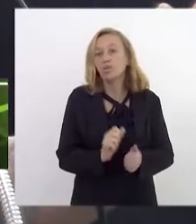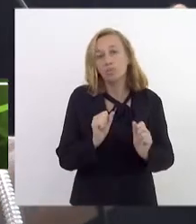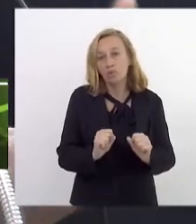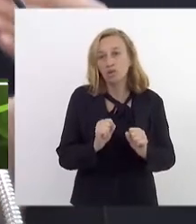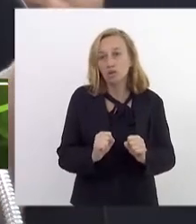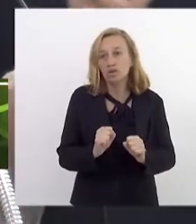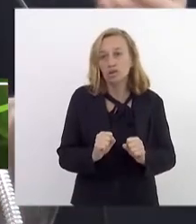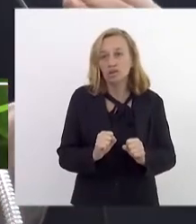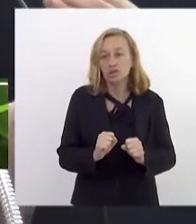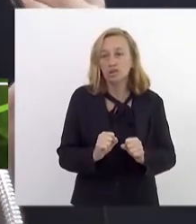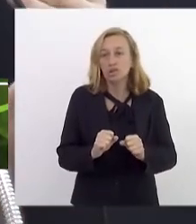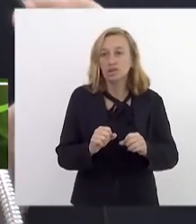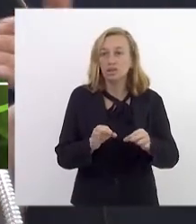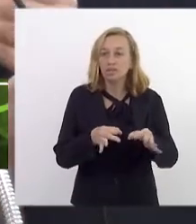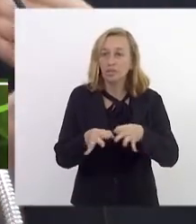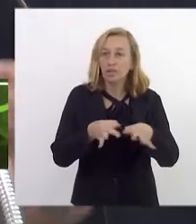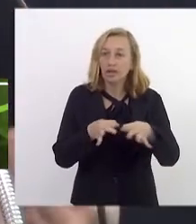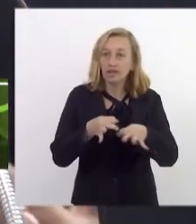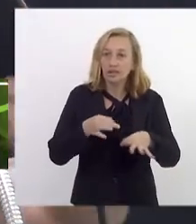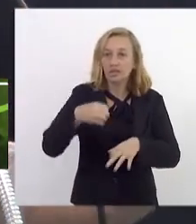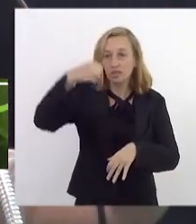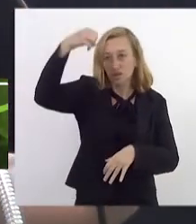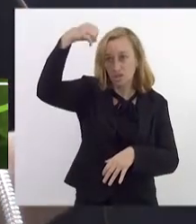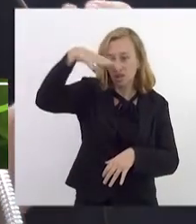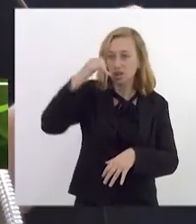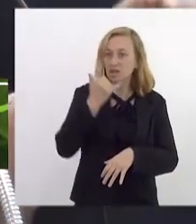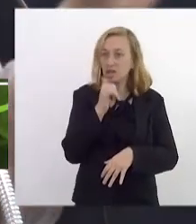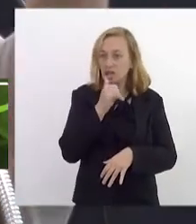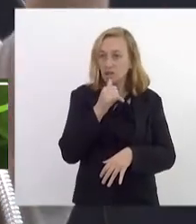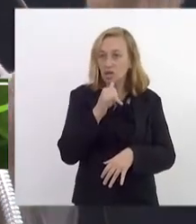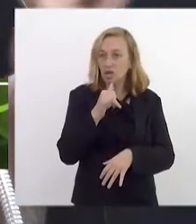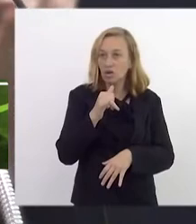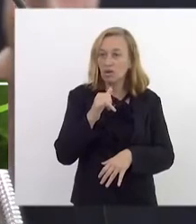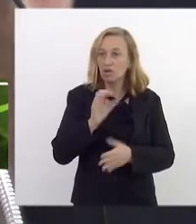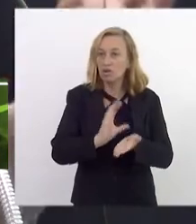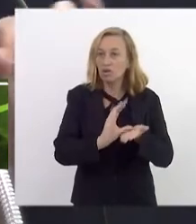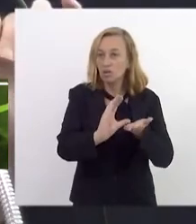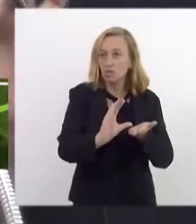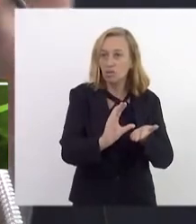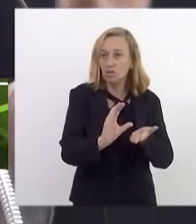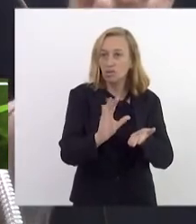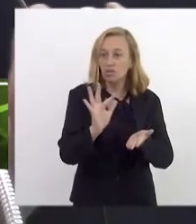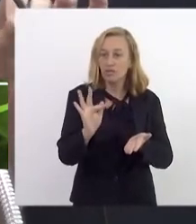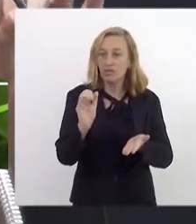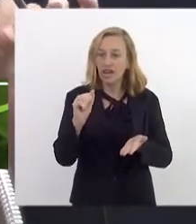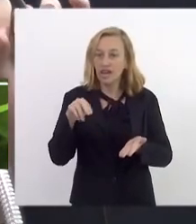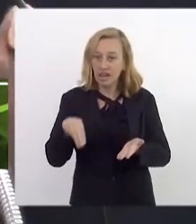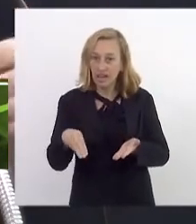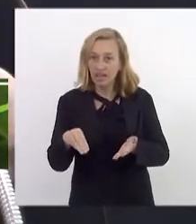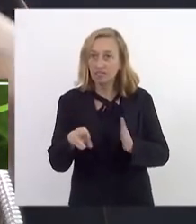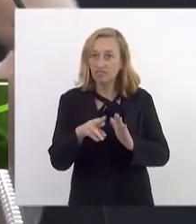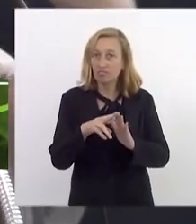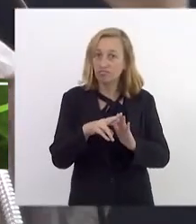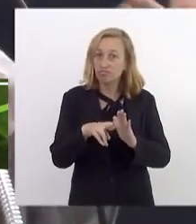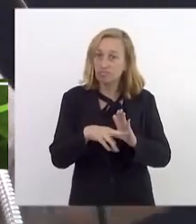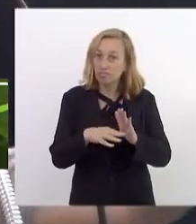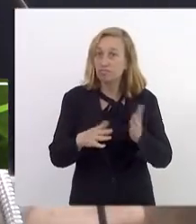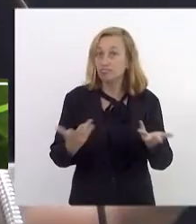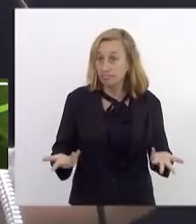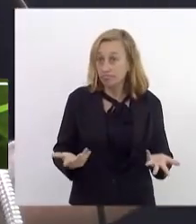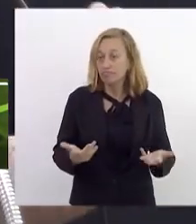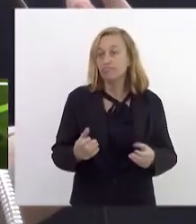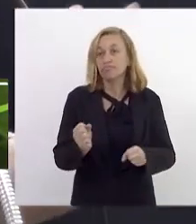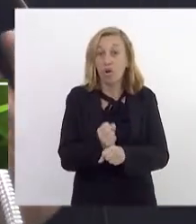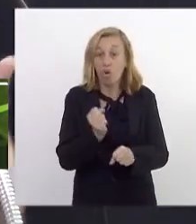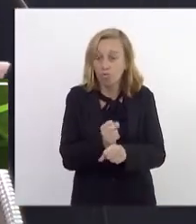instalação elétrica adequada, porque o recurso do FECAM ele prevê pequenas manutenções prediais, mas não intervenções de